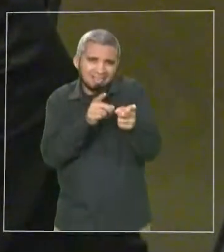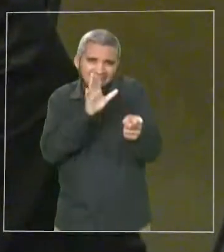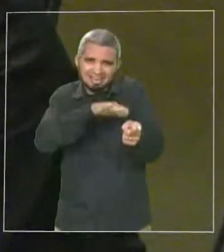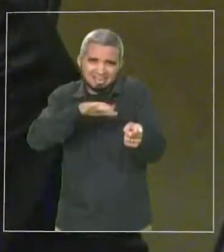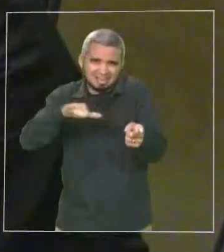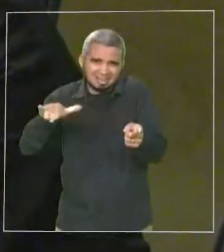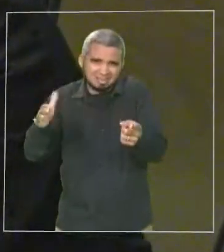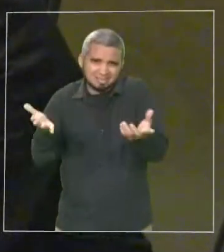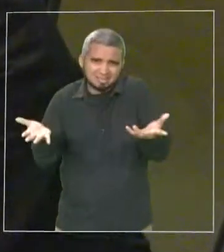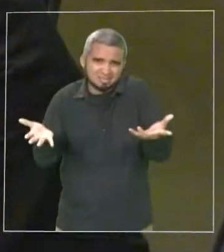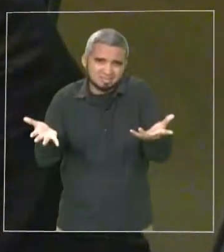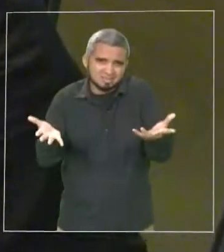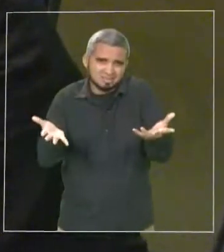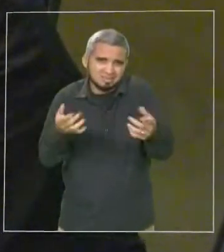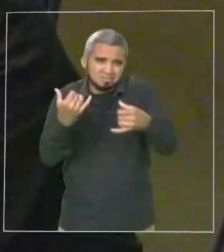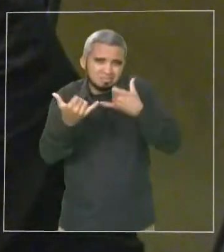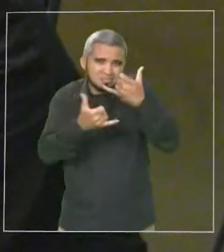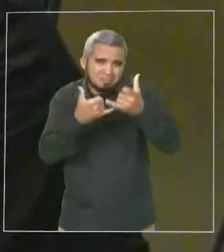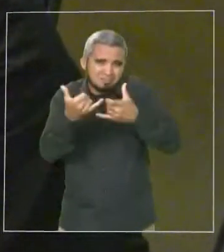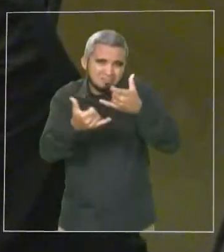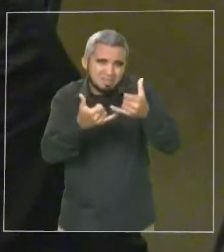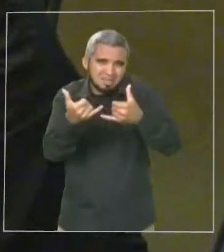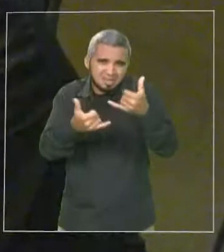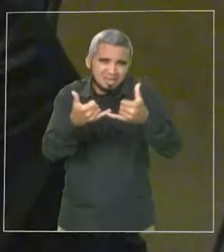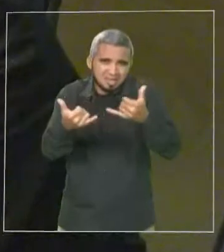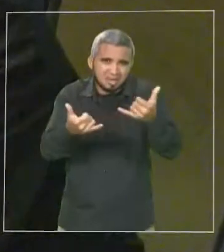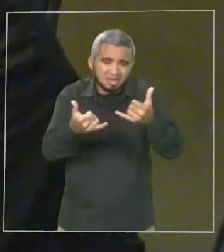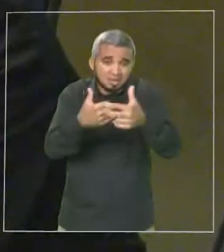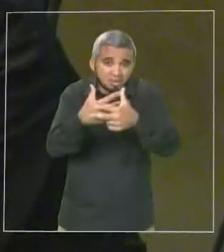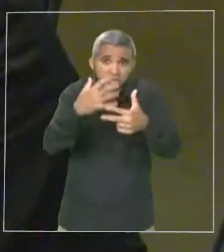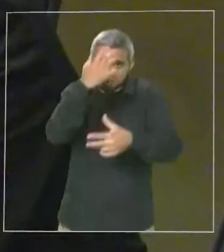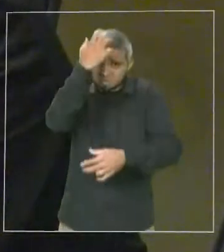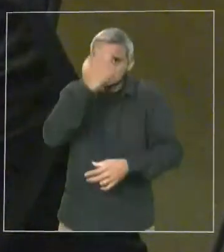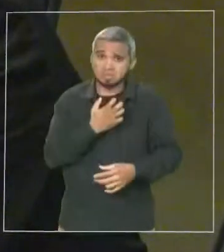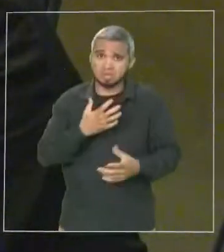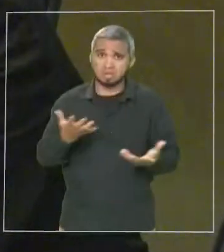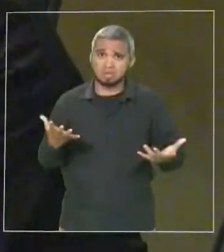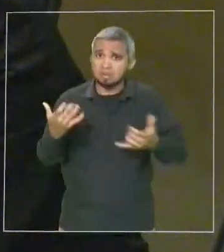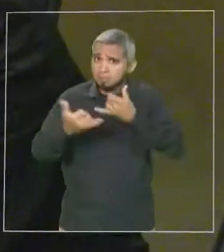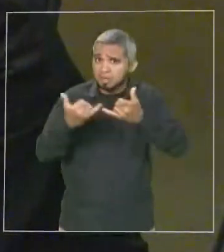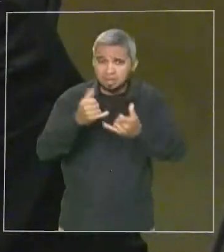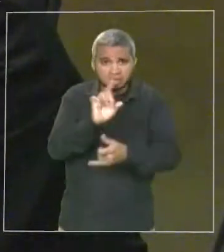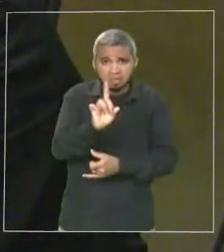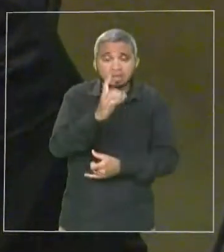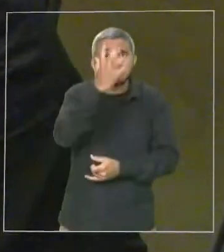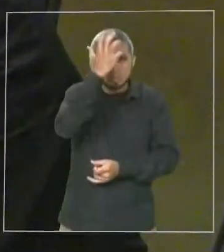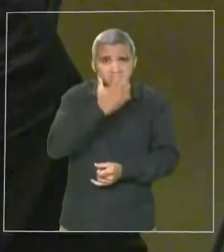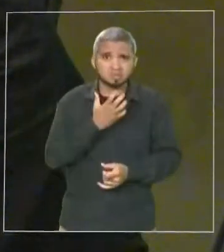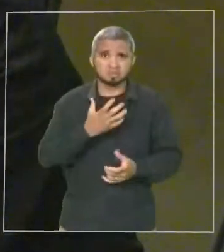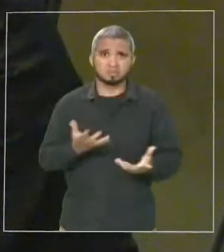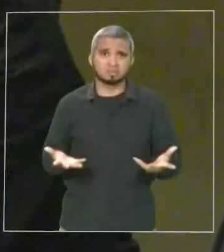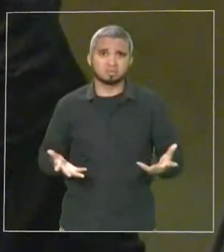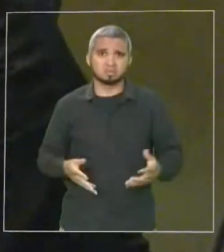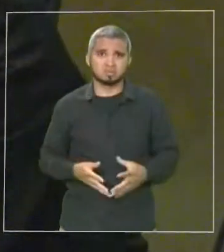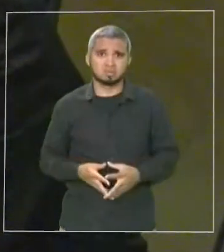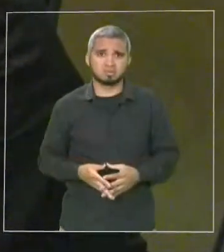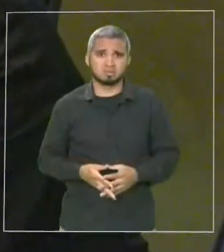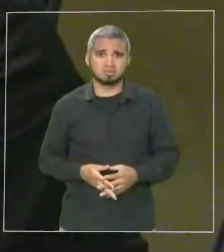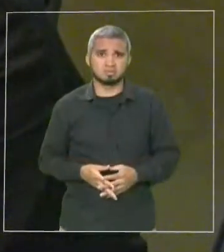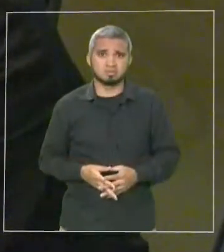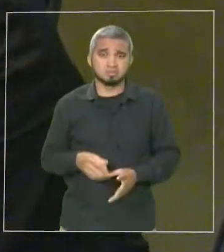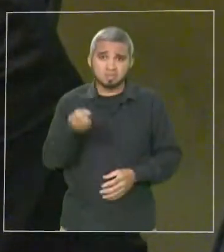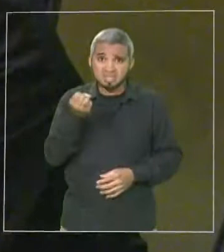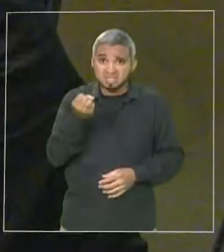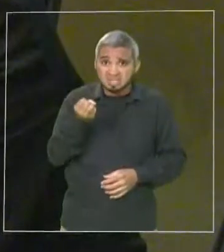infantil, brincando com coisas sérias, porque se existe